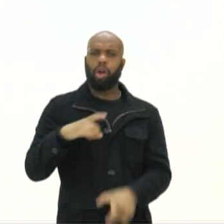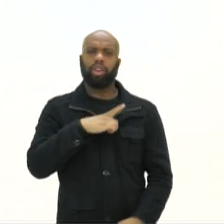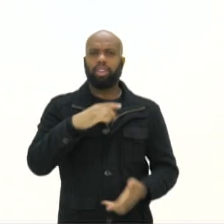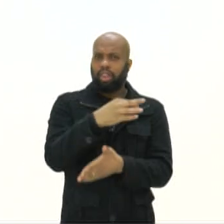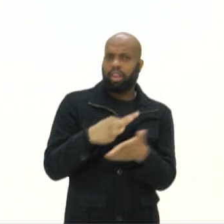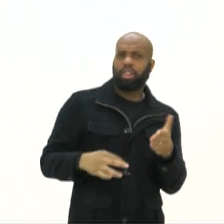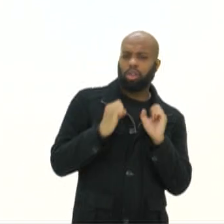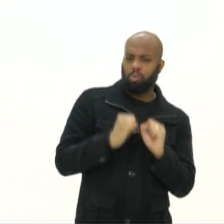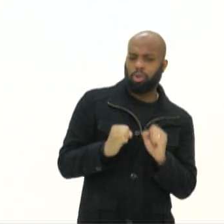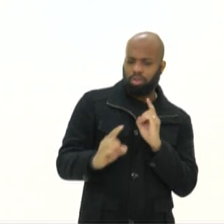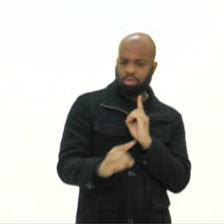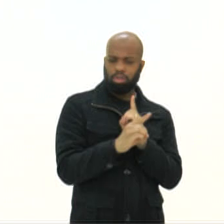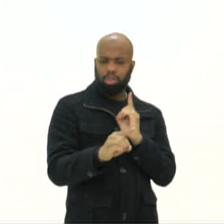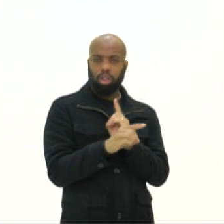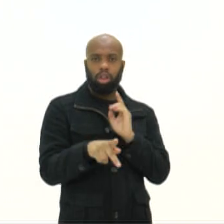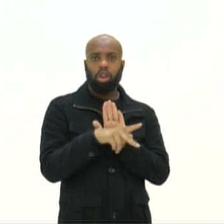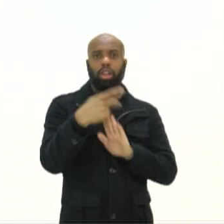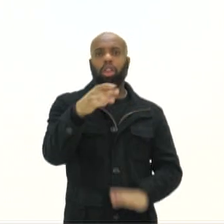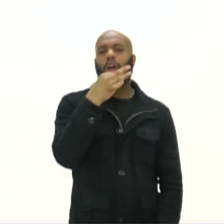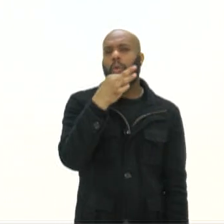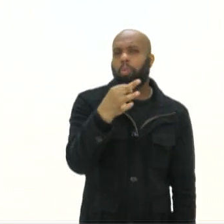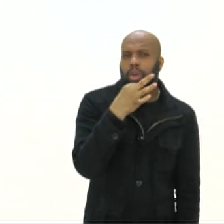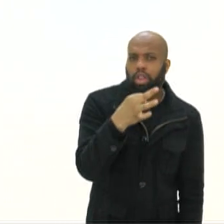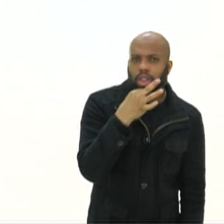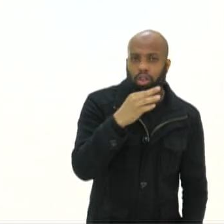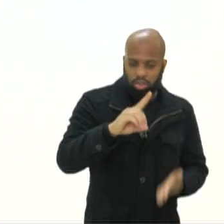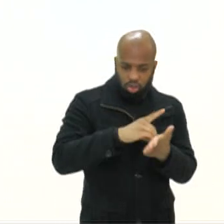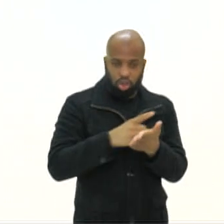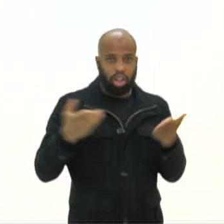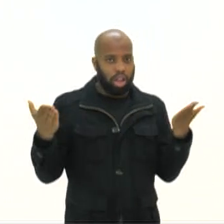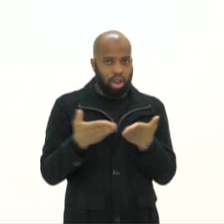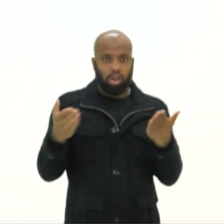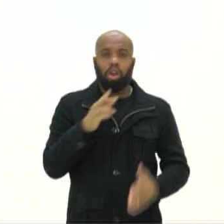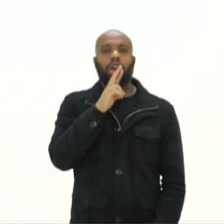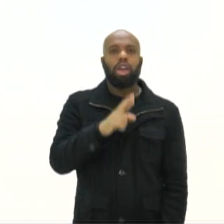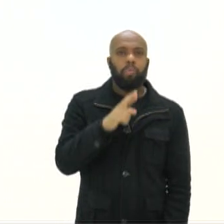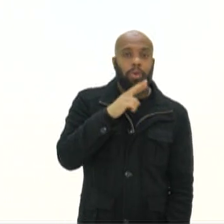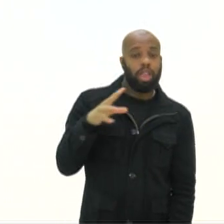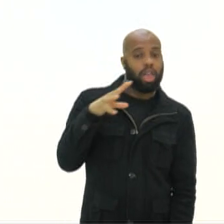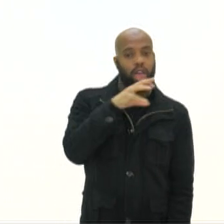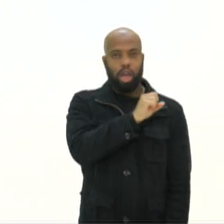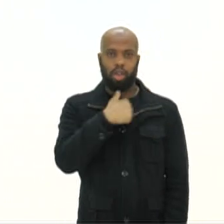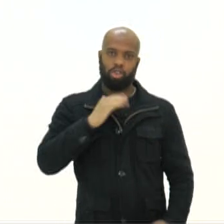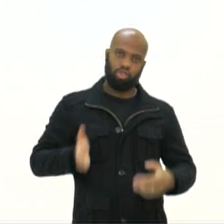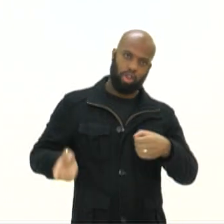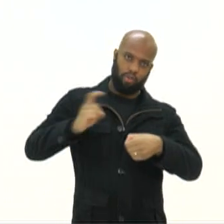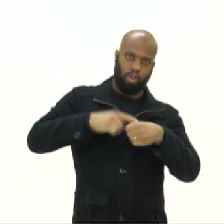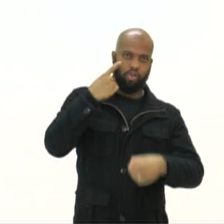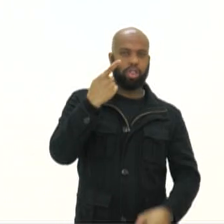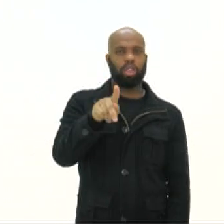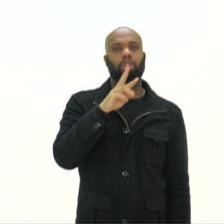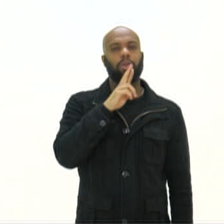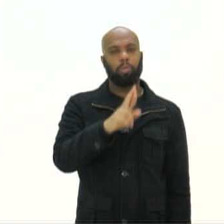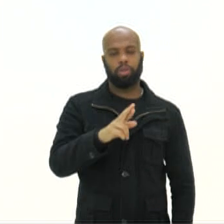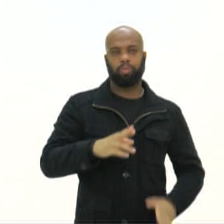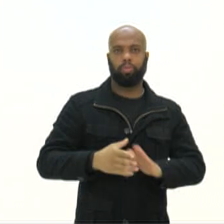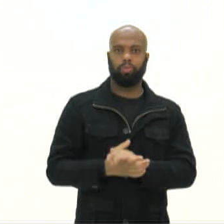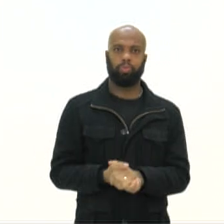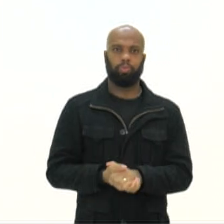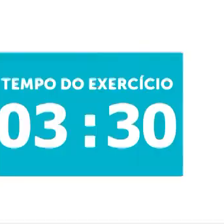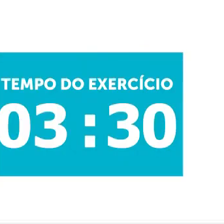texto pode ser encontrado na opinião de vocês? Dicionário na mão para pegar a palavra que não sabe, hein? Bora lá, já volto para a gente poder conferir.